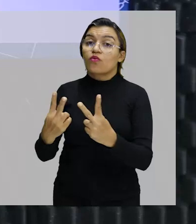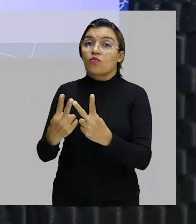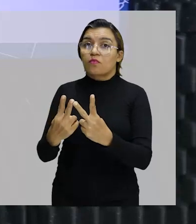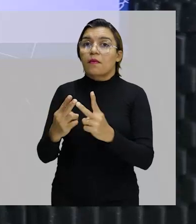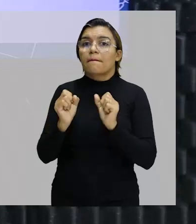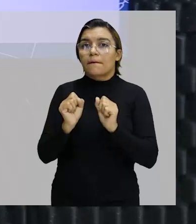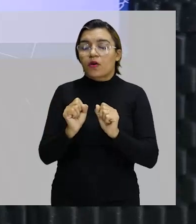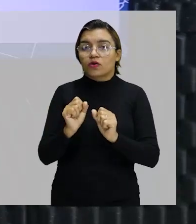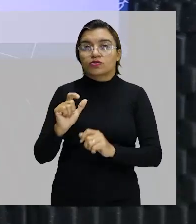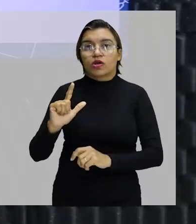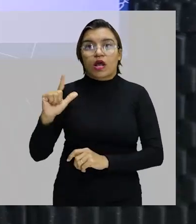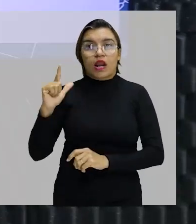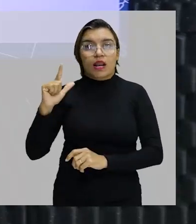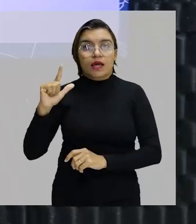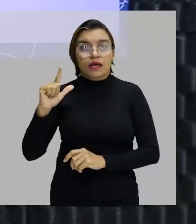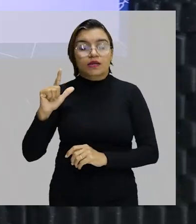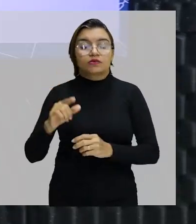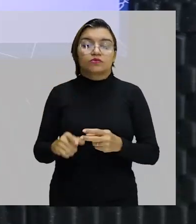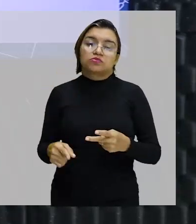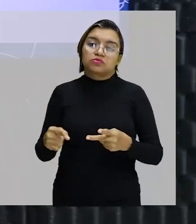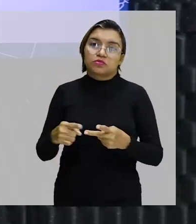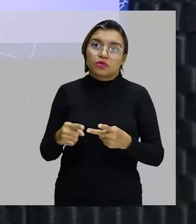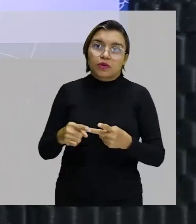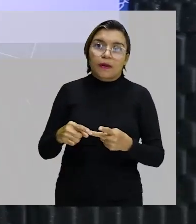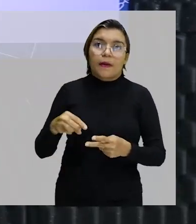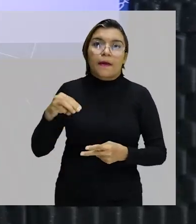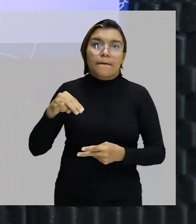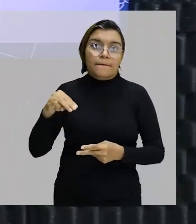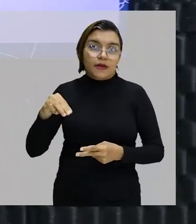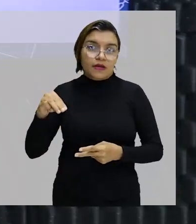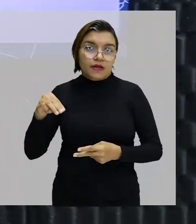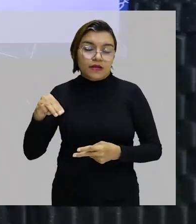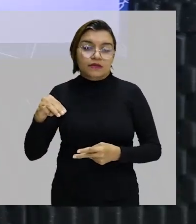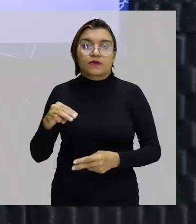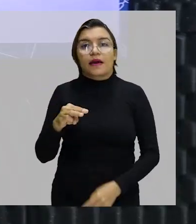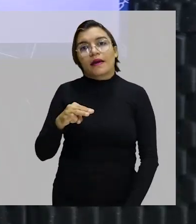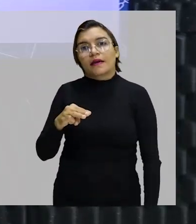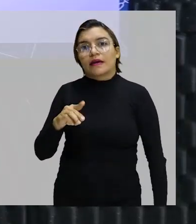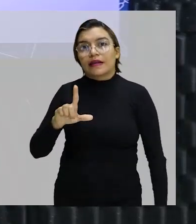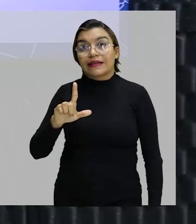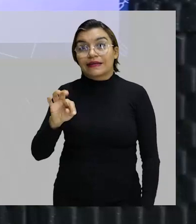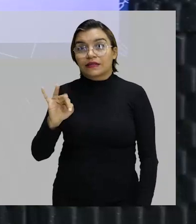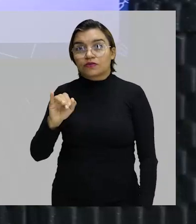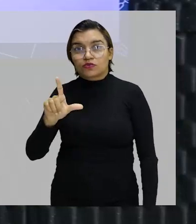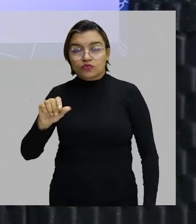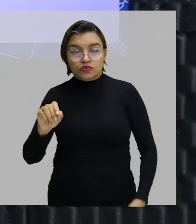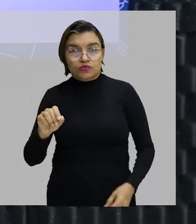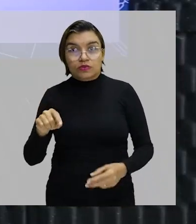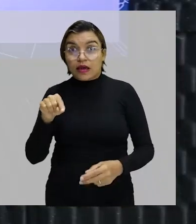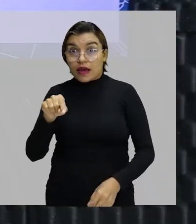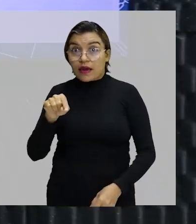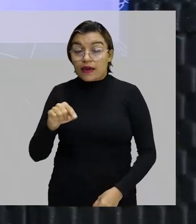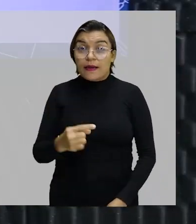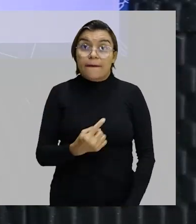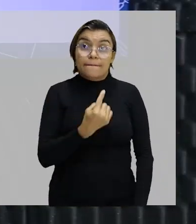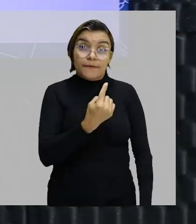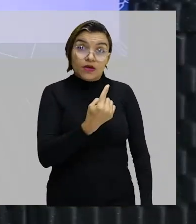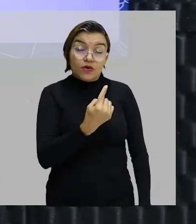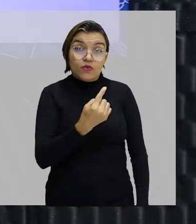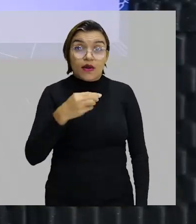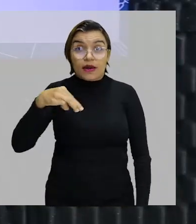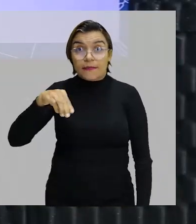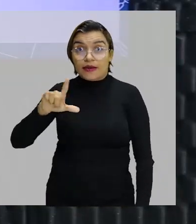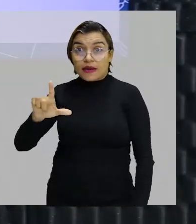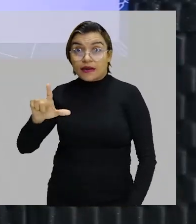ser em litros, pode ser em mililitros. Lembrando que 1 litro equivale a 1000 ml, 1000